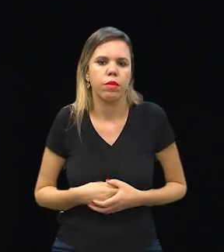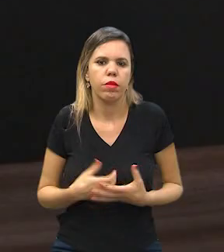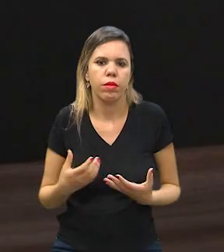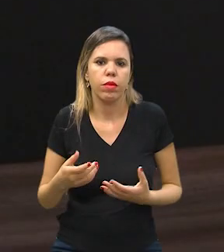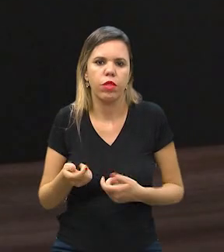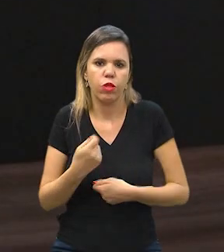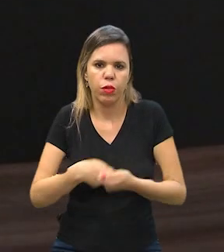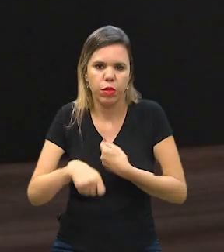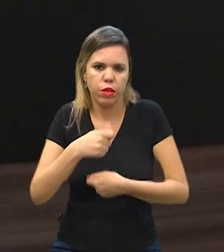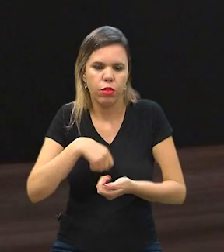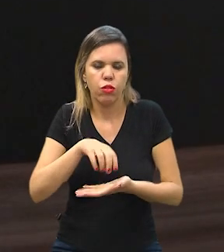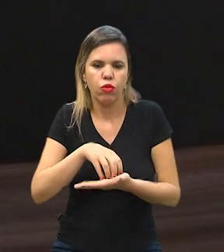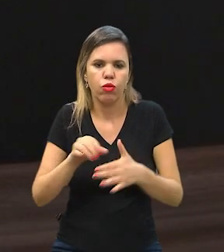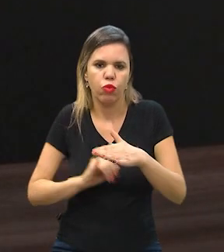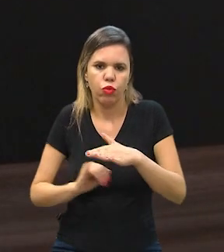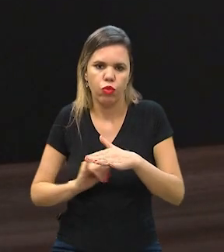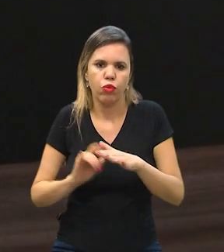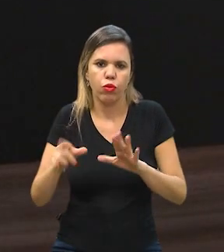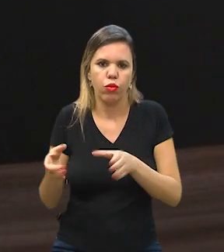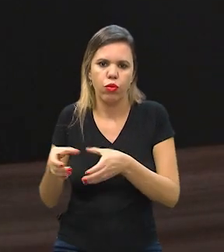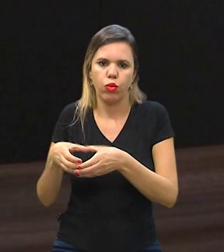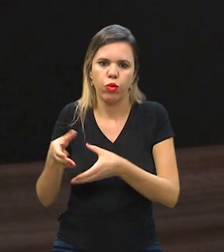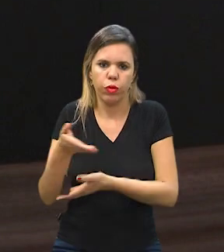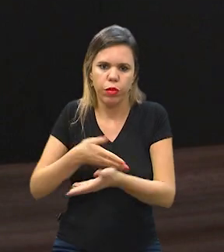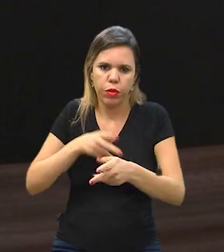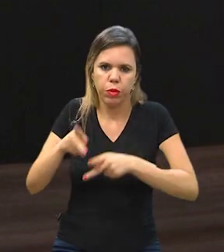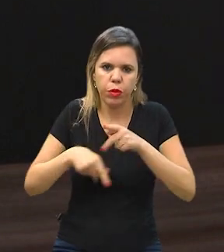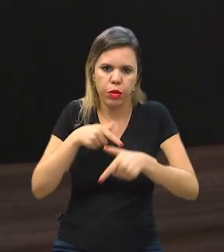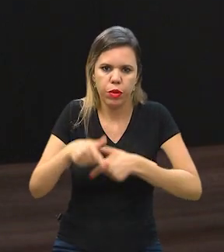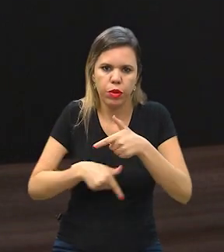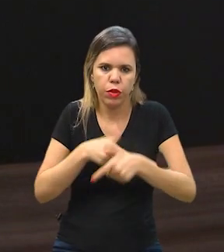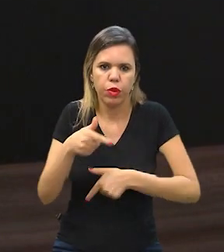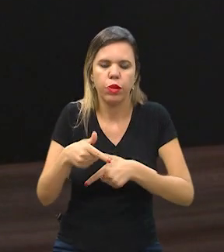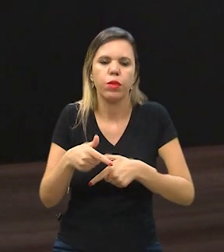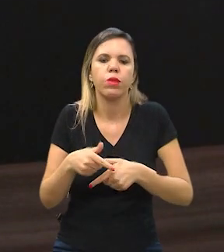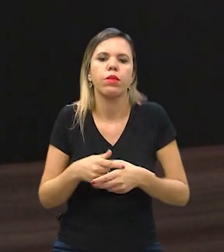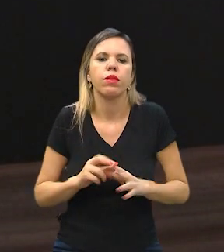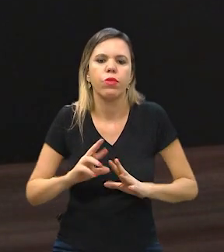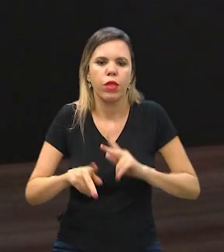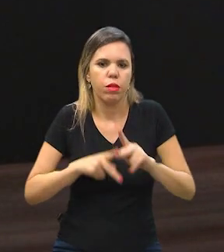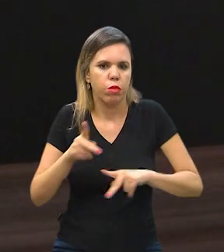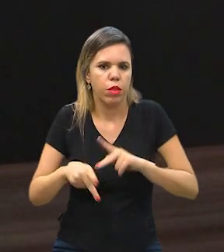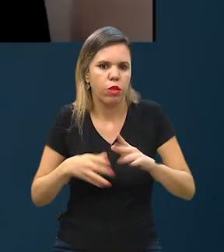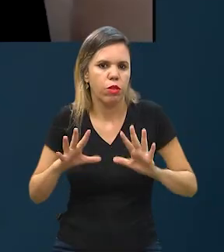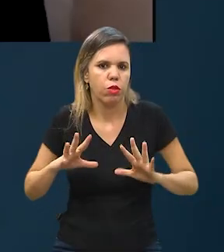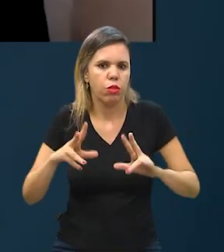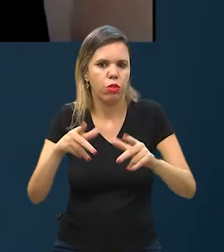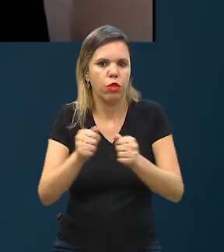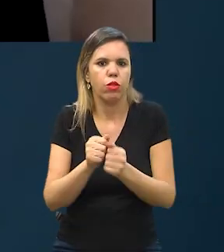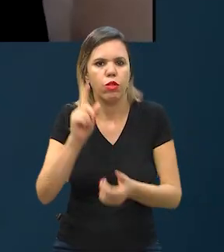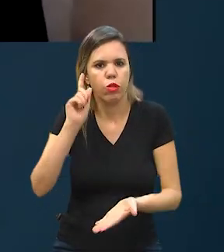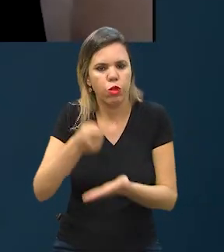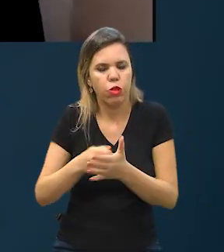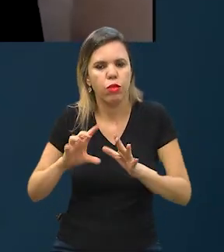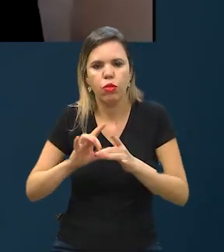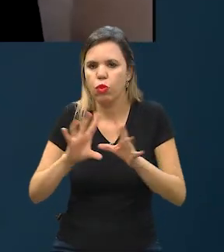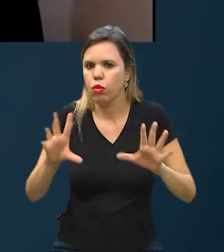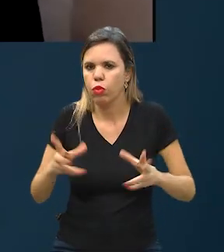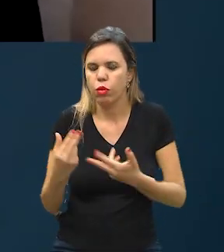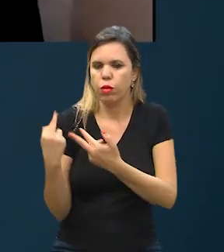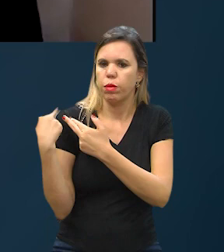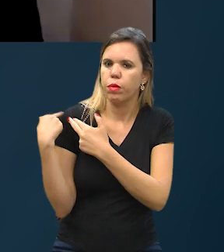agência. Então, a agência é um coletivo, né? A gente trabalha de forma horizontal, então todo mundo toma as decisões e